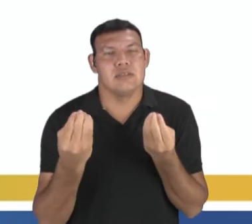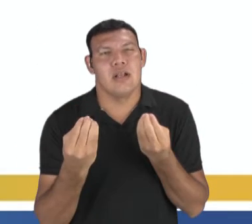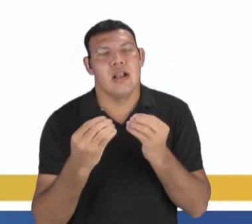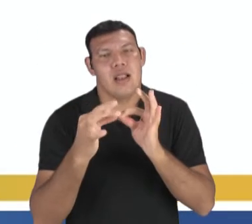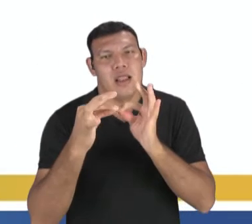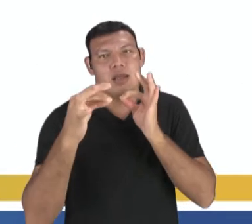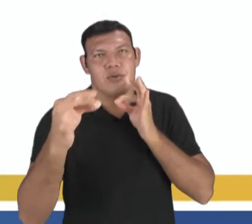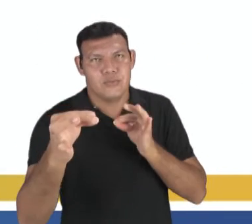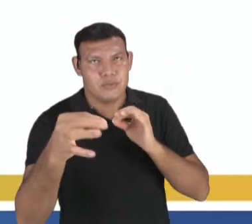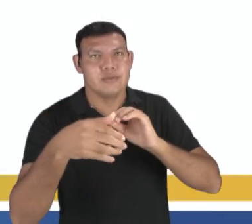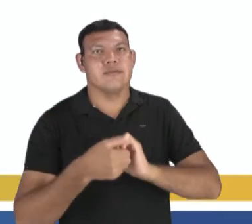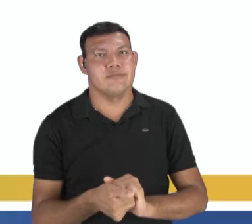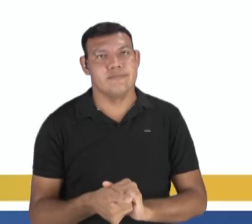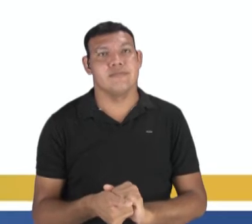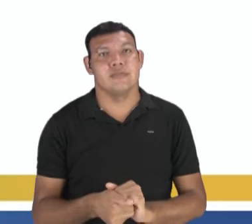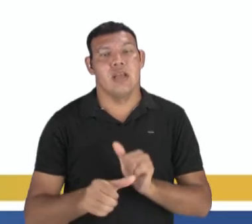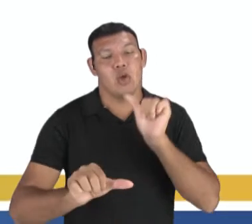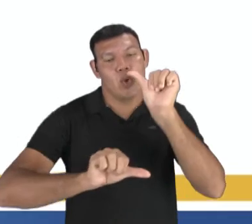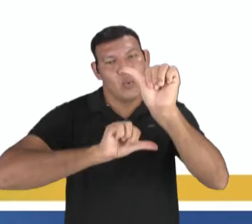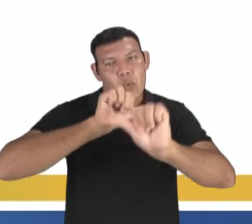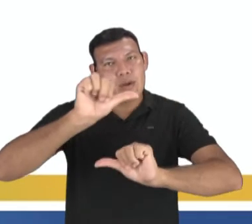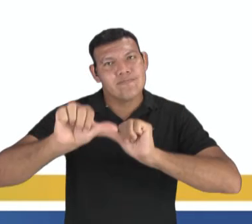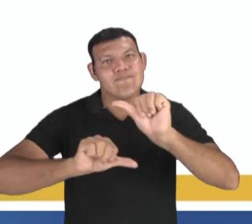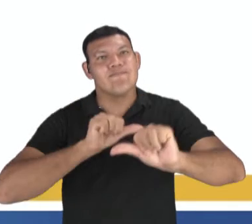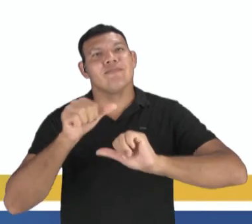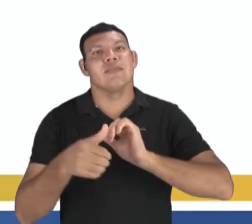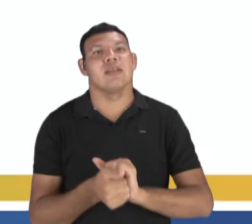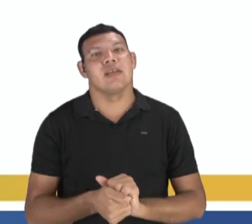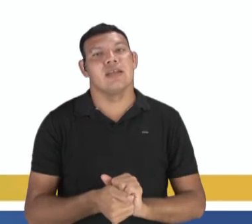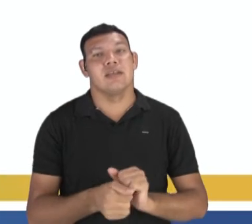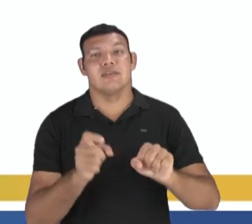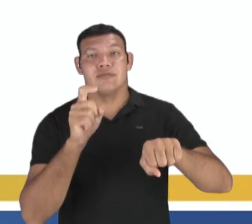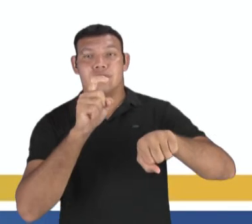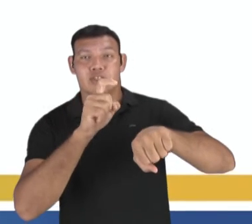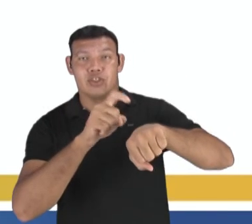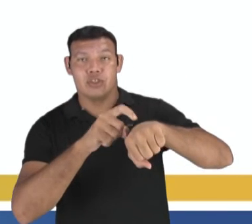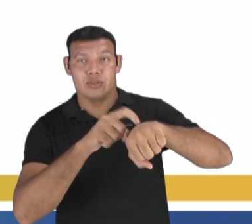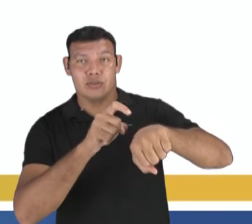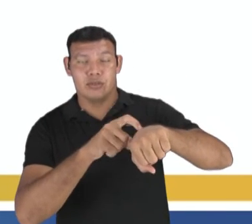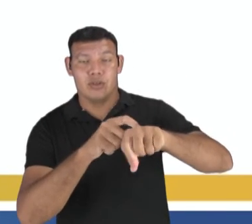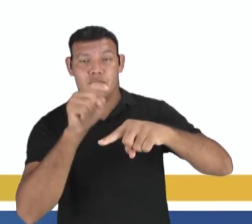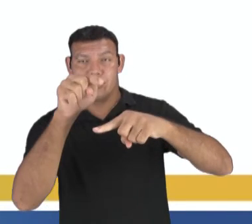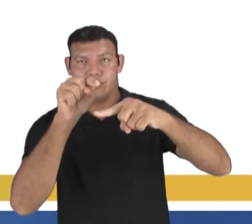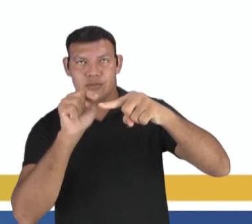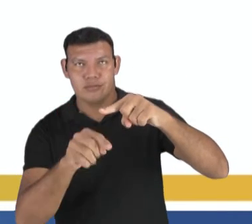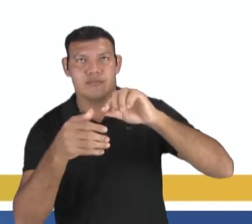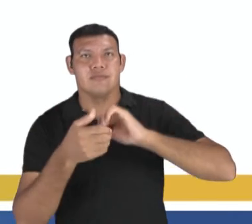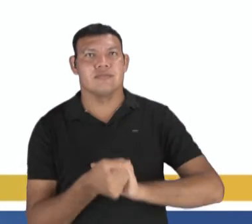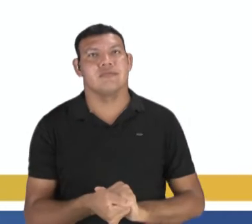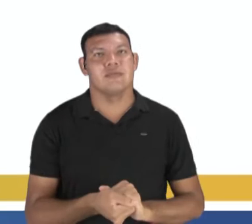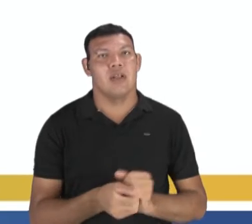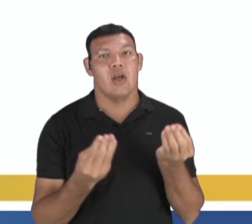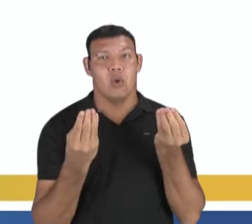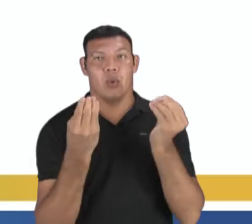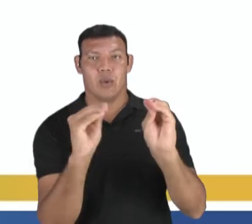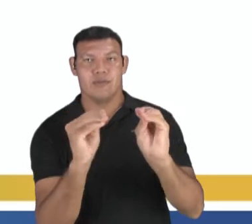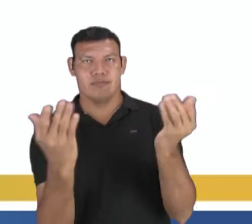essa distância aqui, nessa variação, tá? E divido por esse tempo aqui. Como é que ficaria isso,